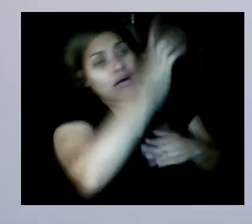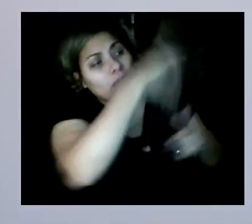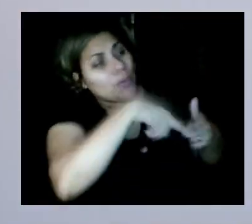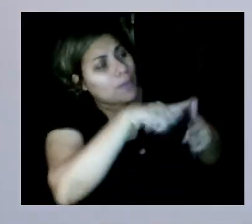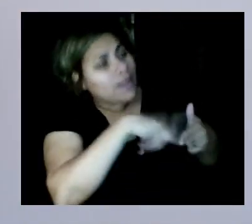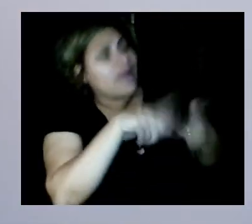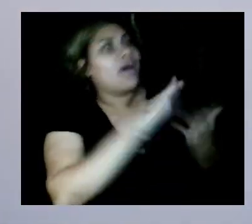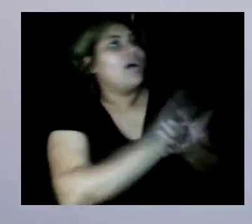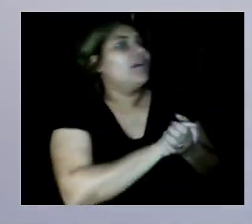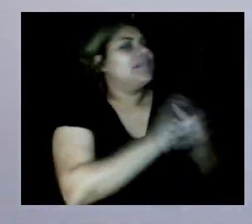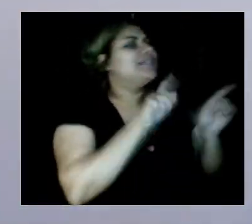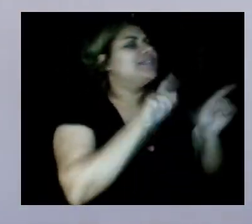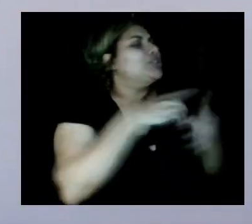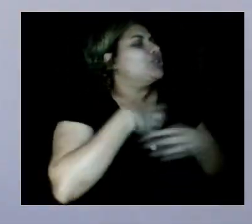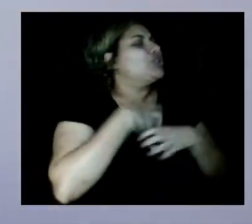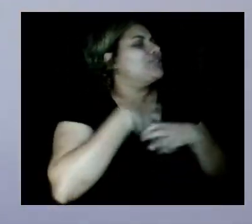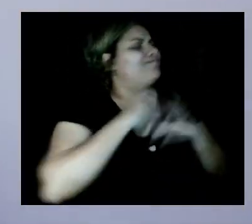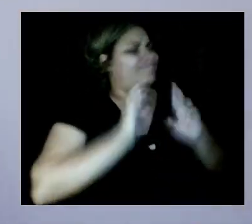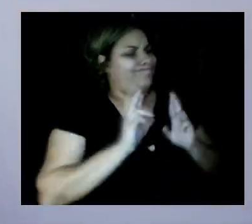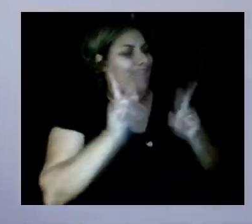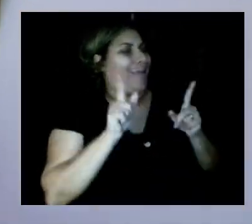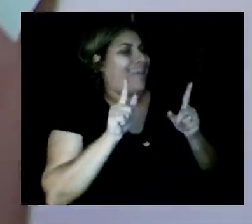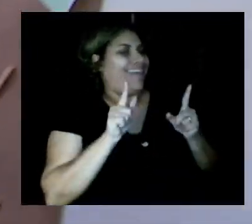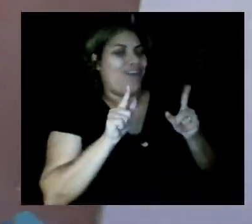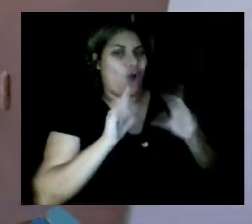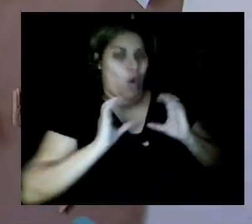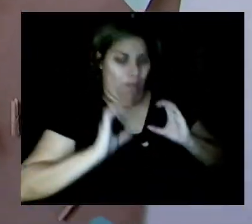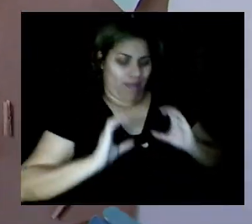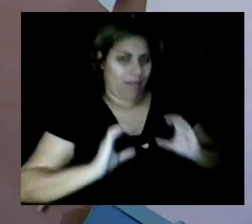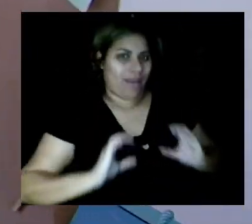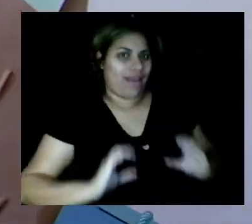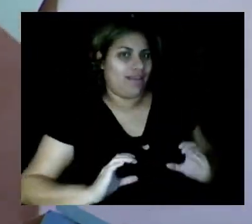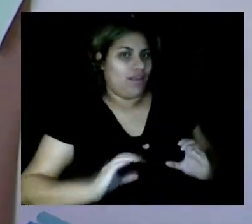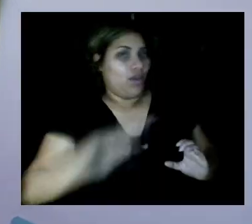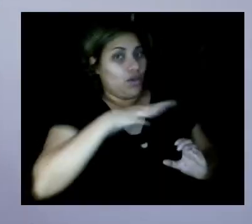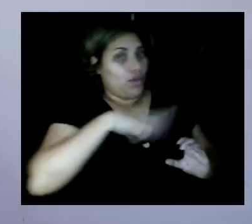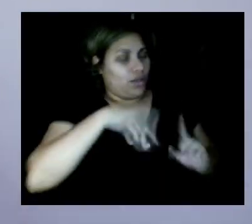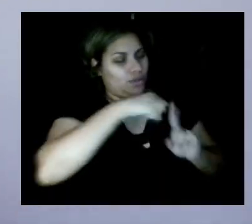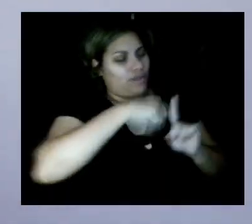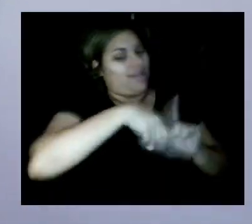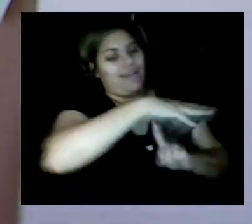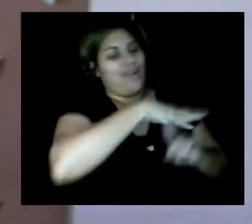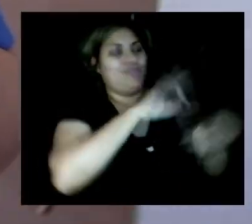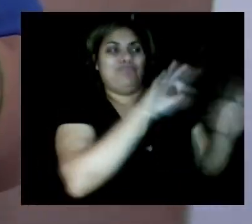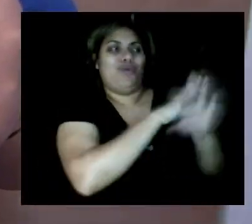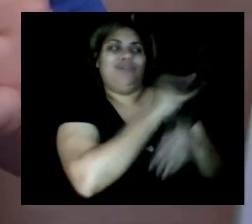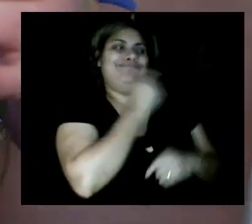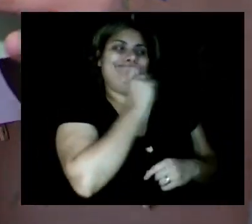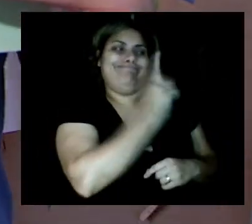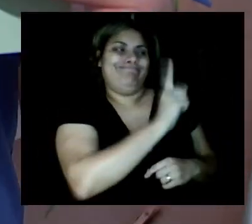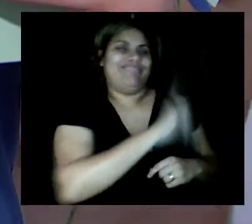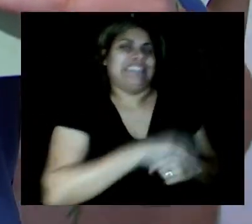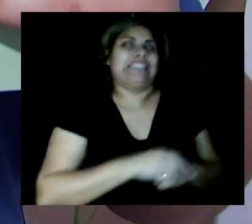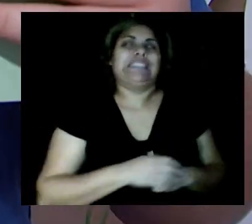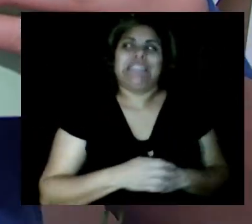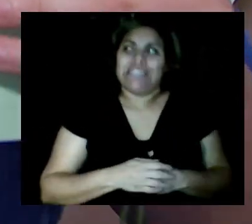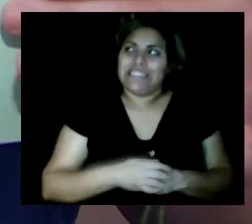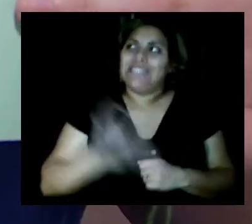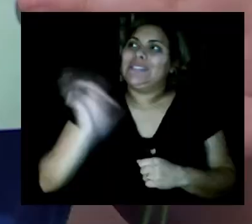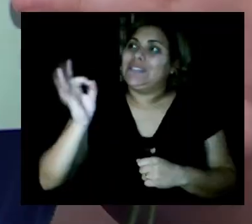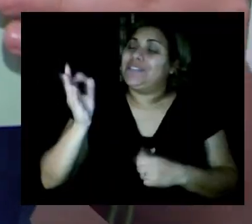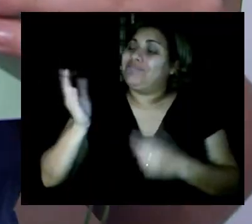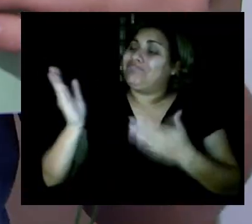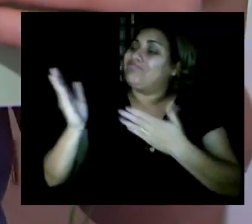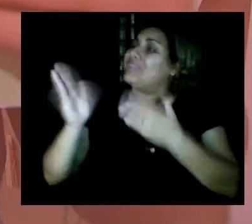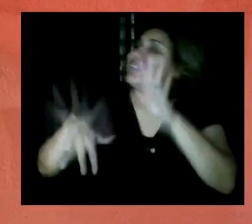forma diferente. A sociedade não está preparada. Não, a gente já quase não tem paciência com os próprios pares,